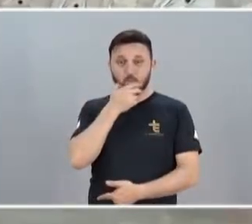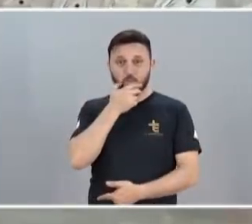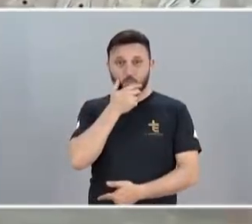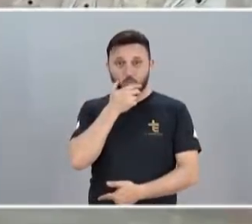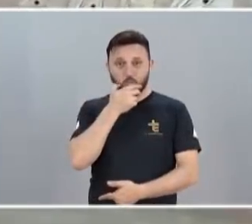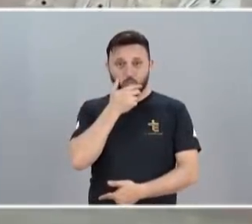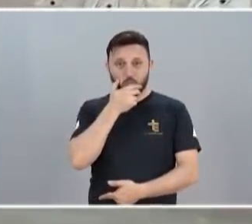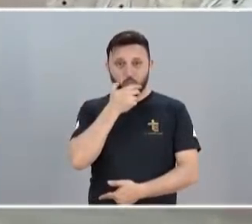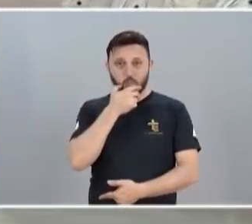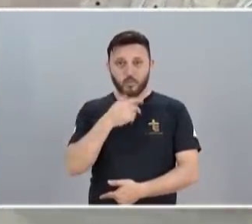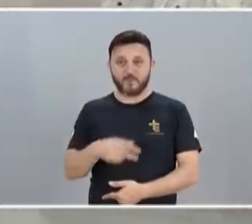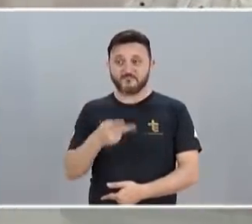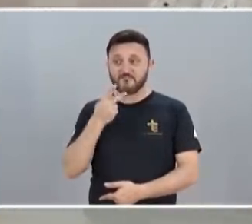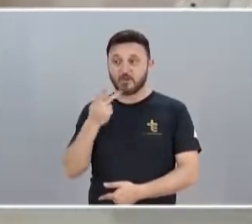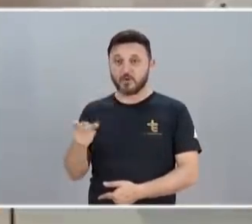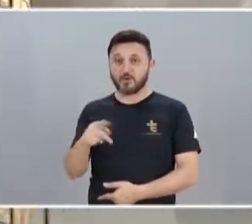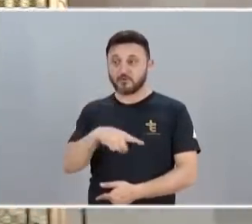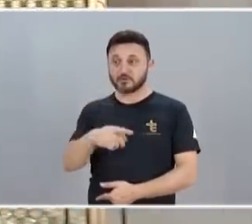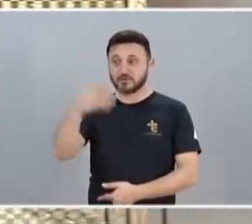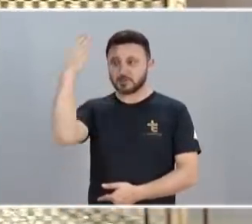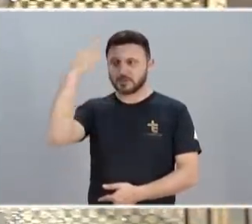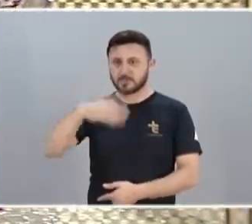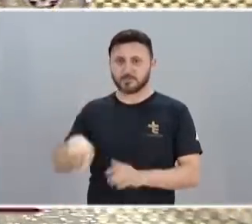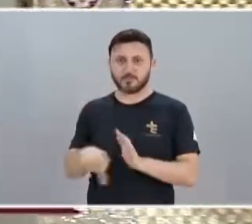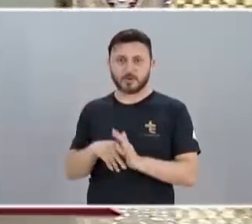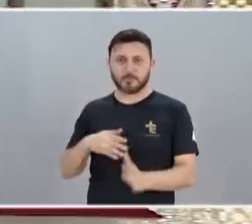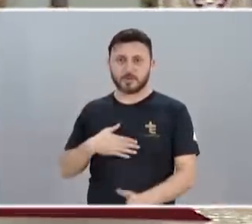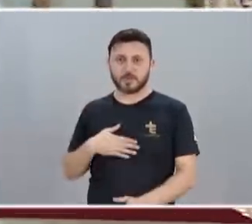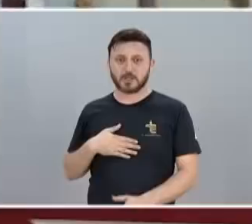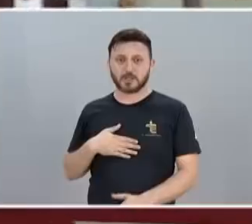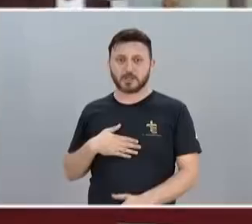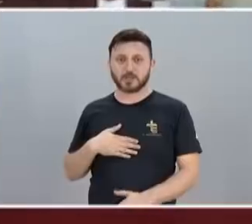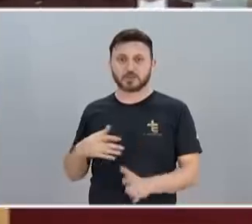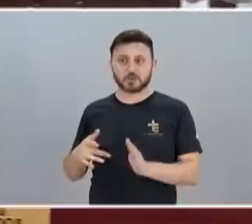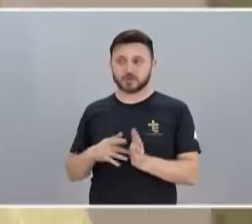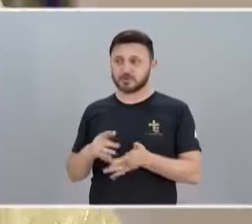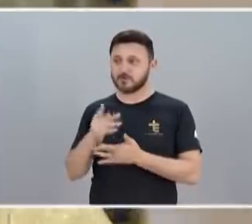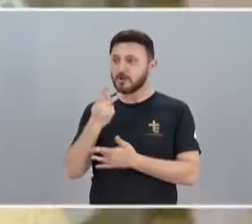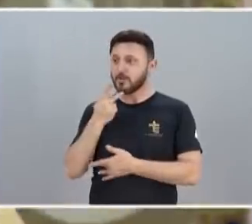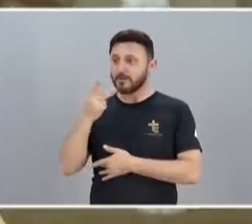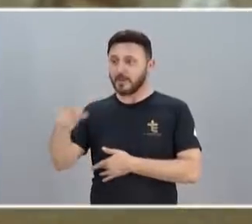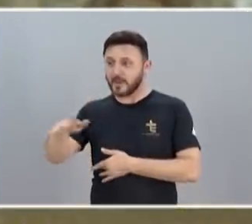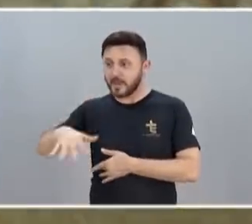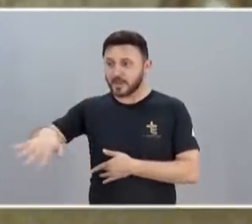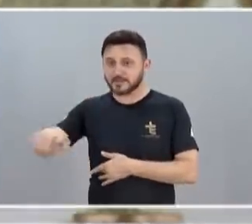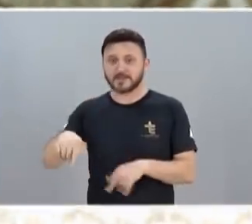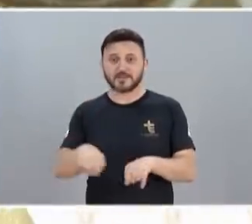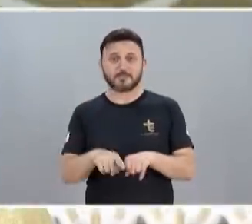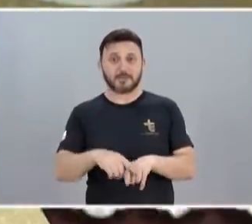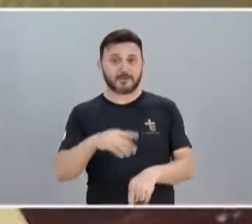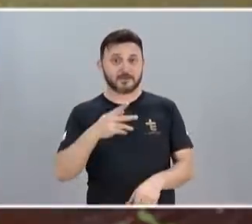vocês serão testemunhas de mim, disse o Senhor, para eles e para mim, e para você, no teu trabalho.